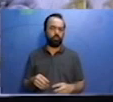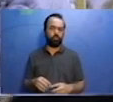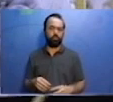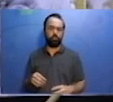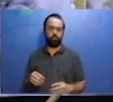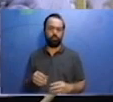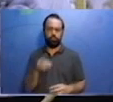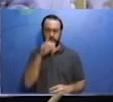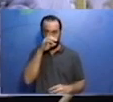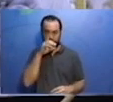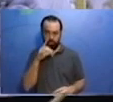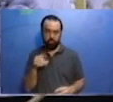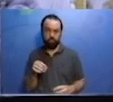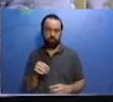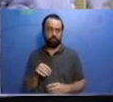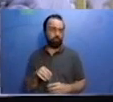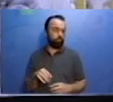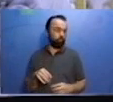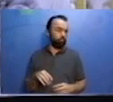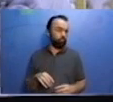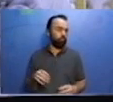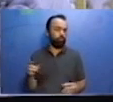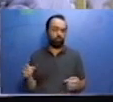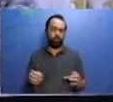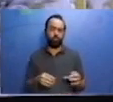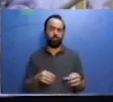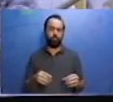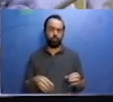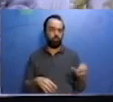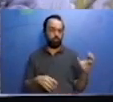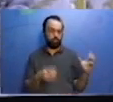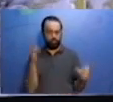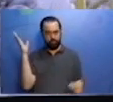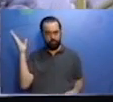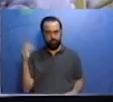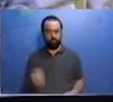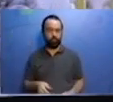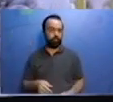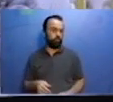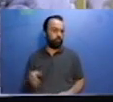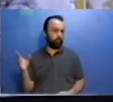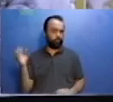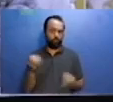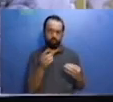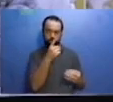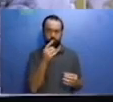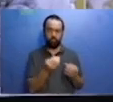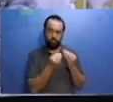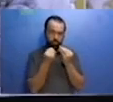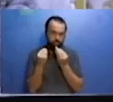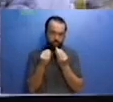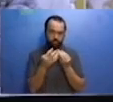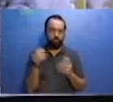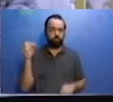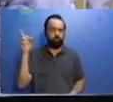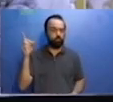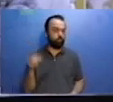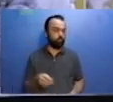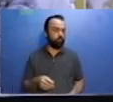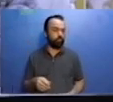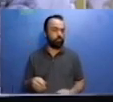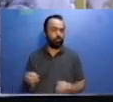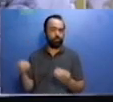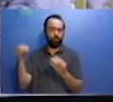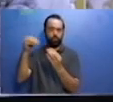folha do milho, a ferrugem, tem um aspecto de ferrugem, o acúmulo desse fungo. E aqui fungos que se desenvolveram dentro da espiga